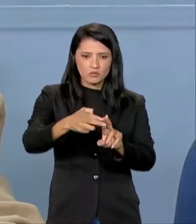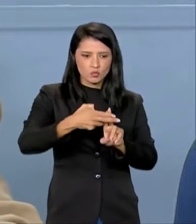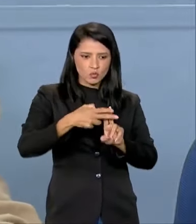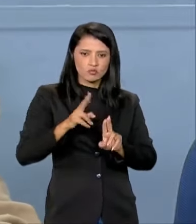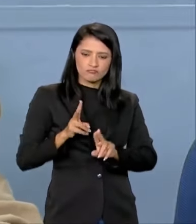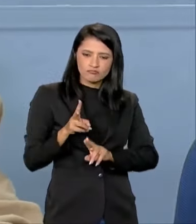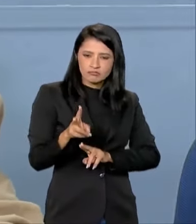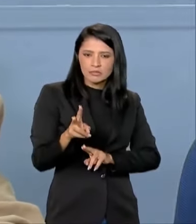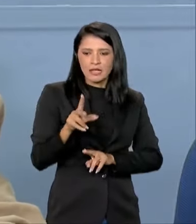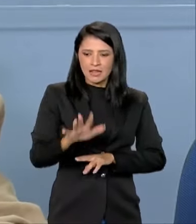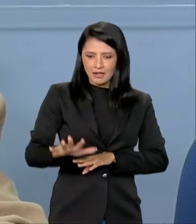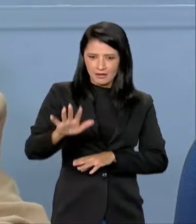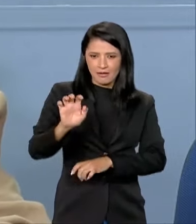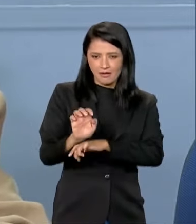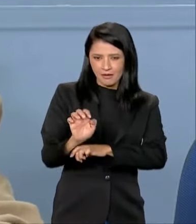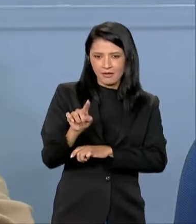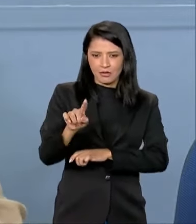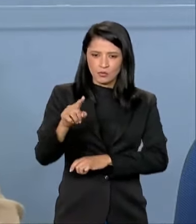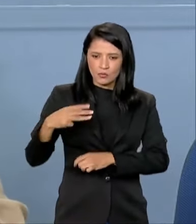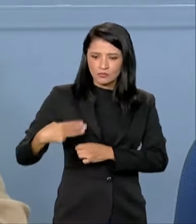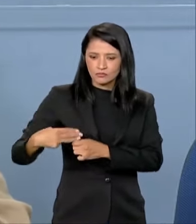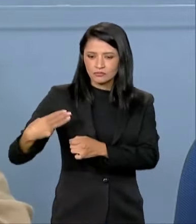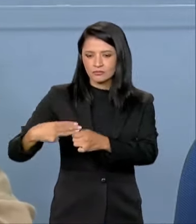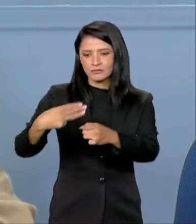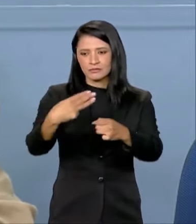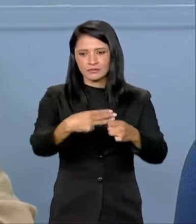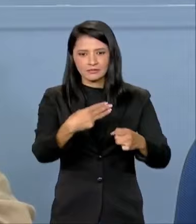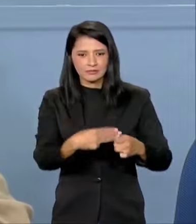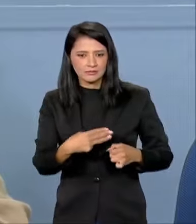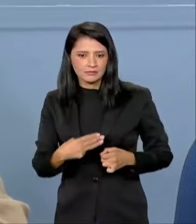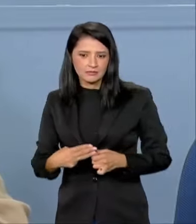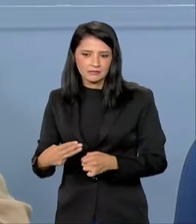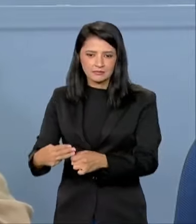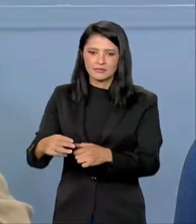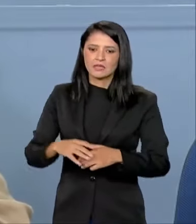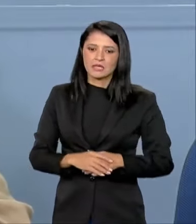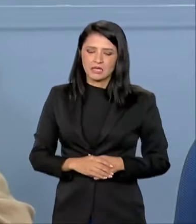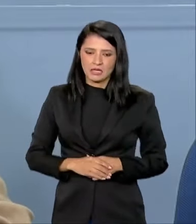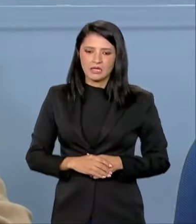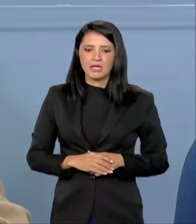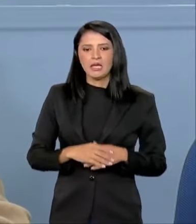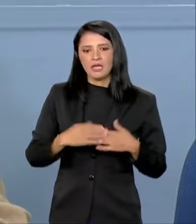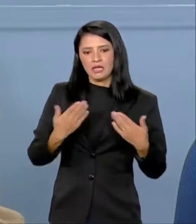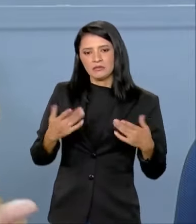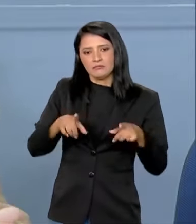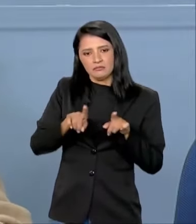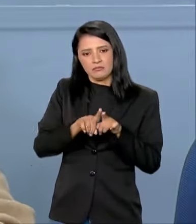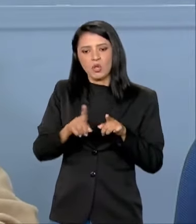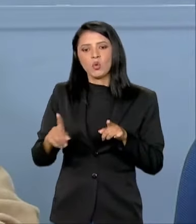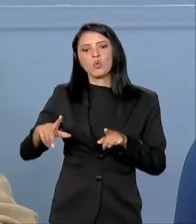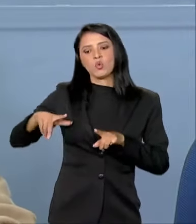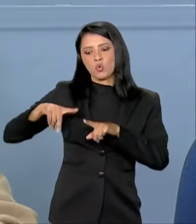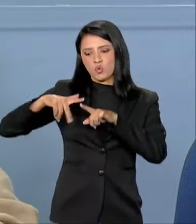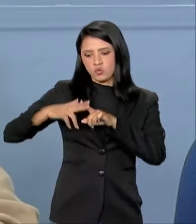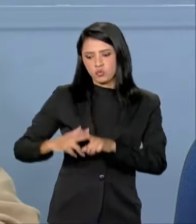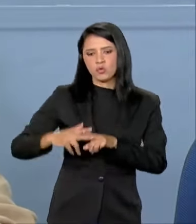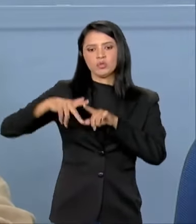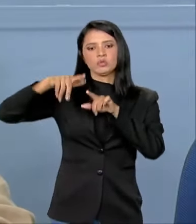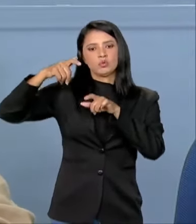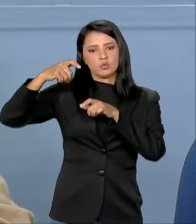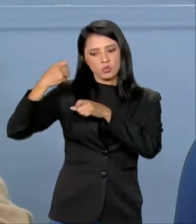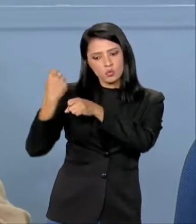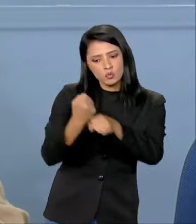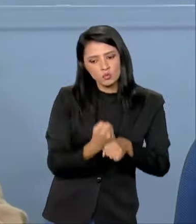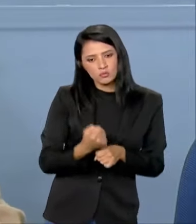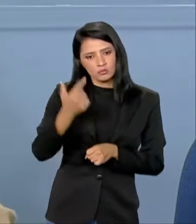SUS, no Estado, nos municípios e também da reconstrução, né, a saúde